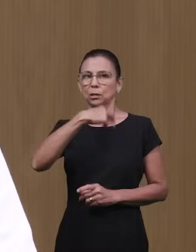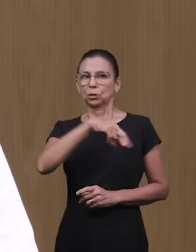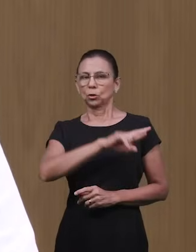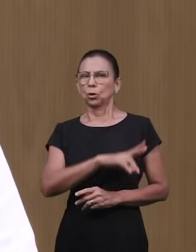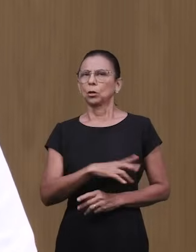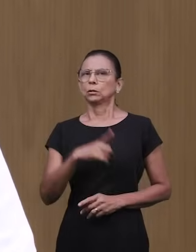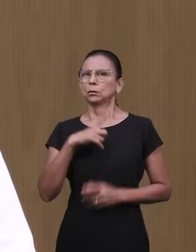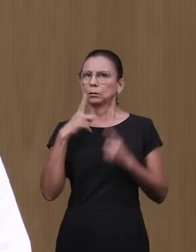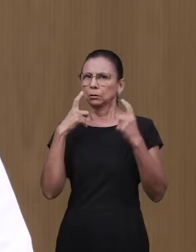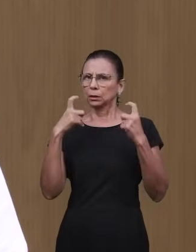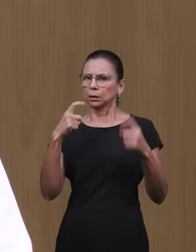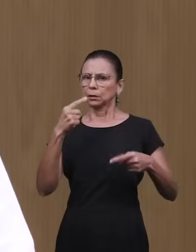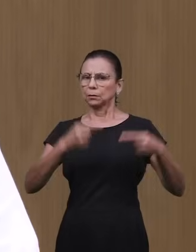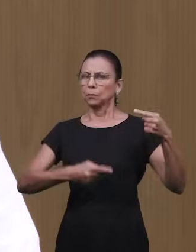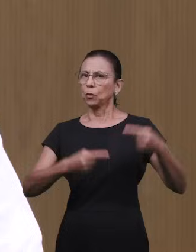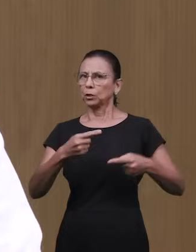interesses